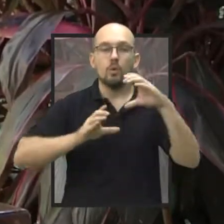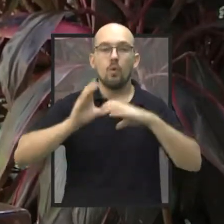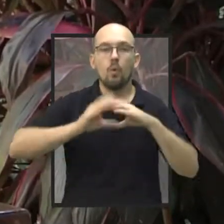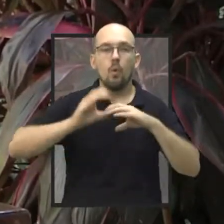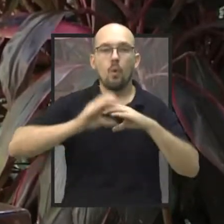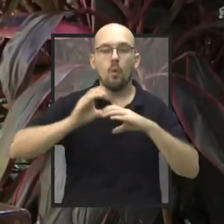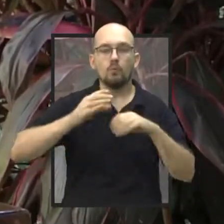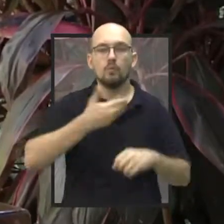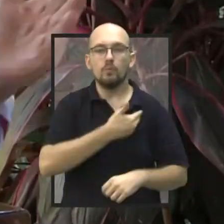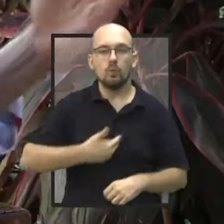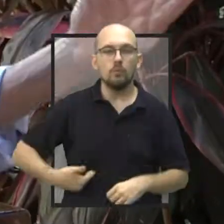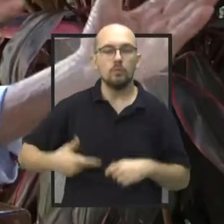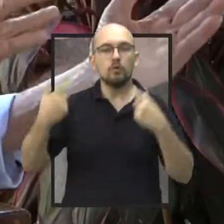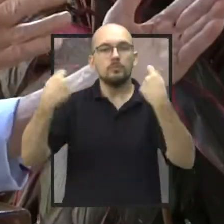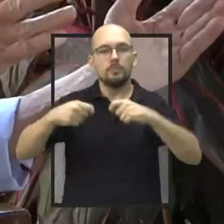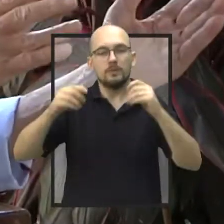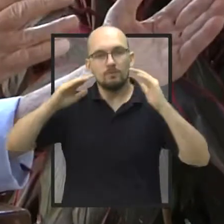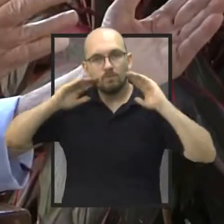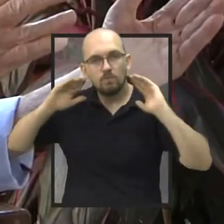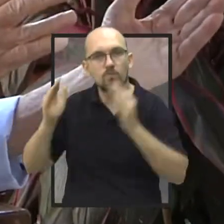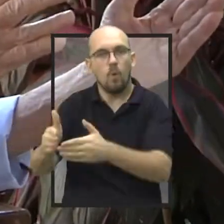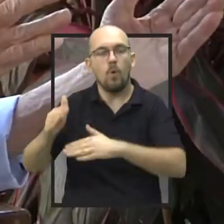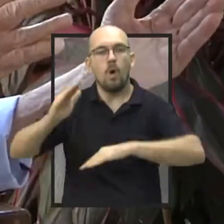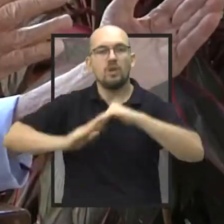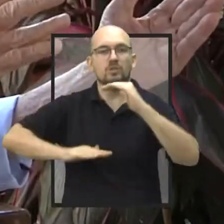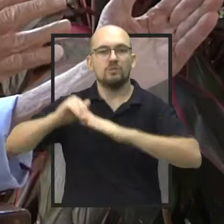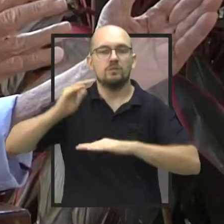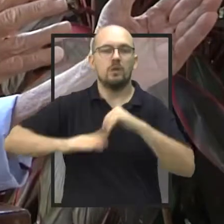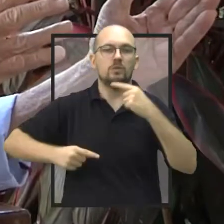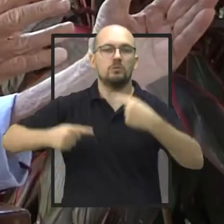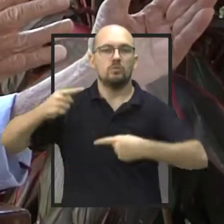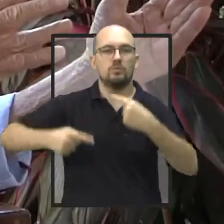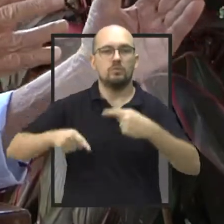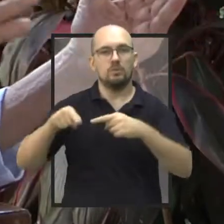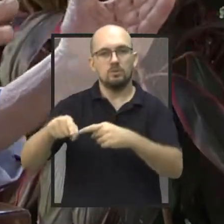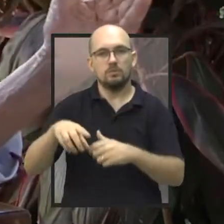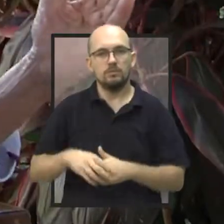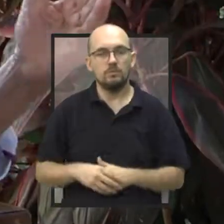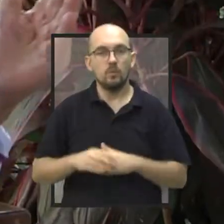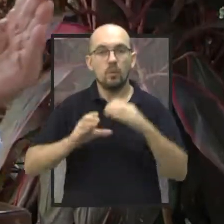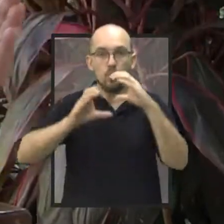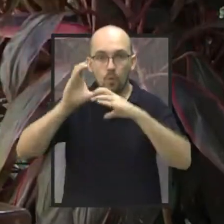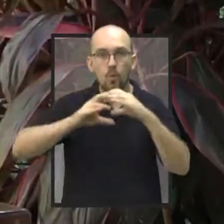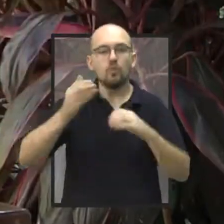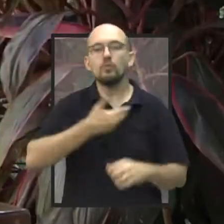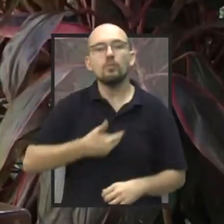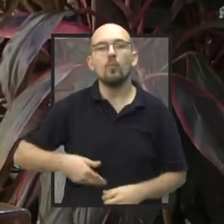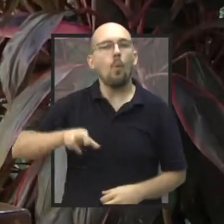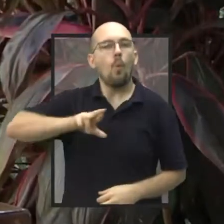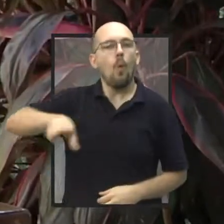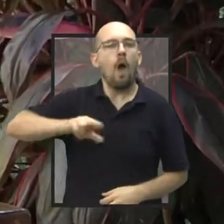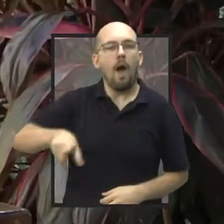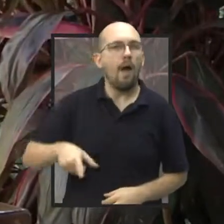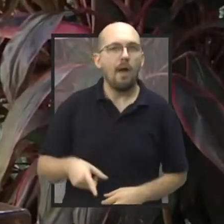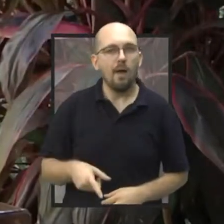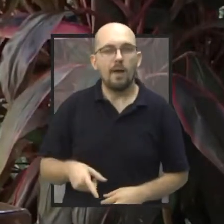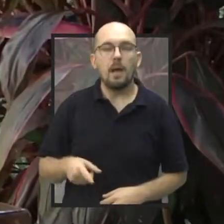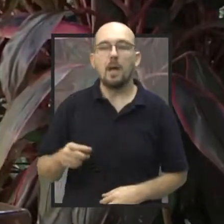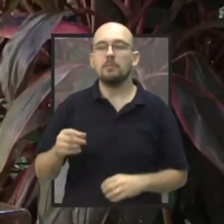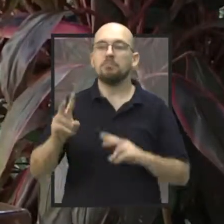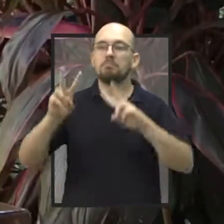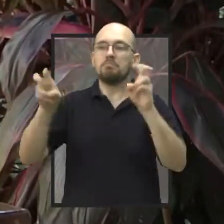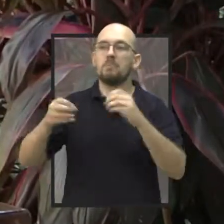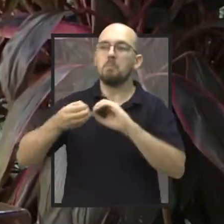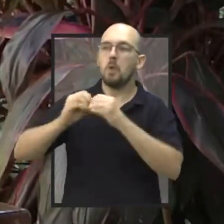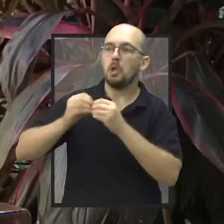público ele tem que ser voltado para essa atividade política. O concurso público não é para falar sobre